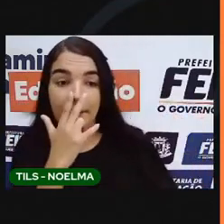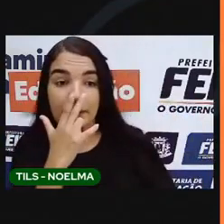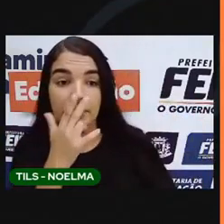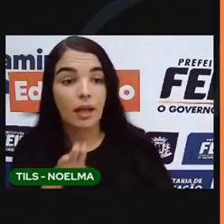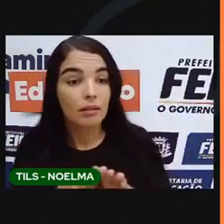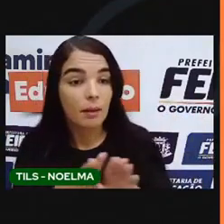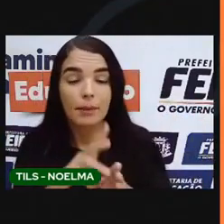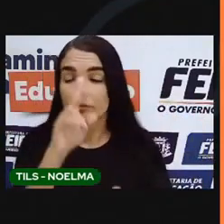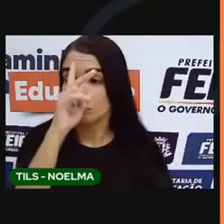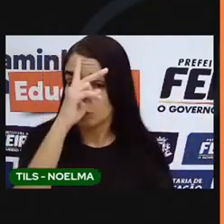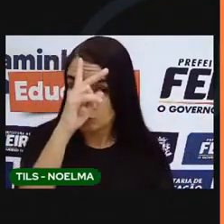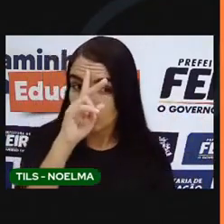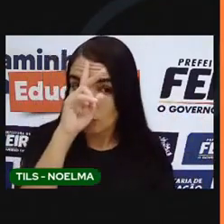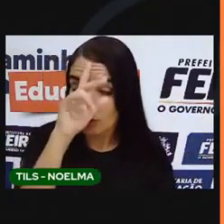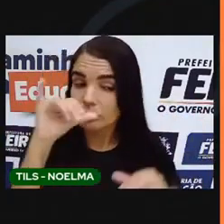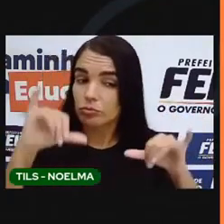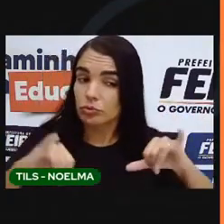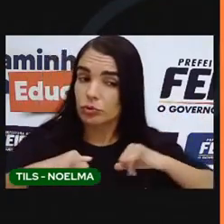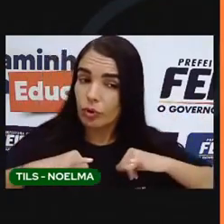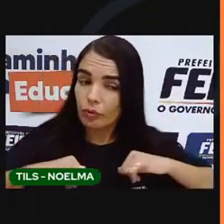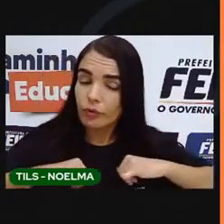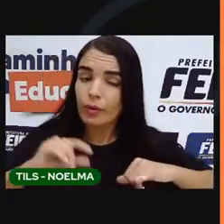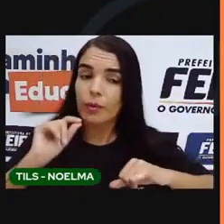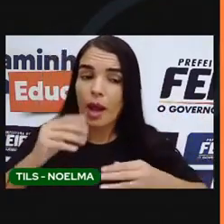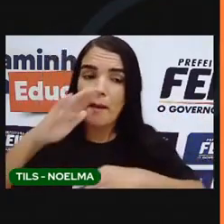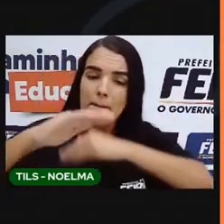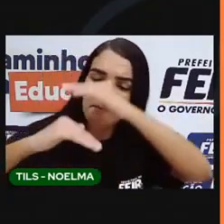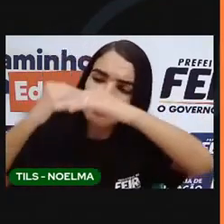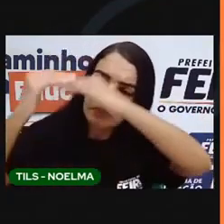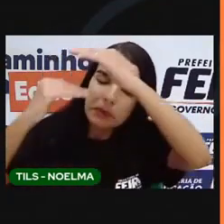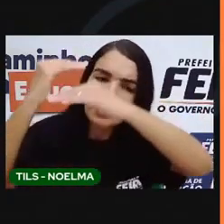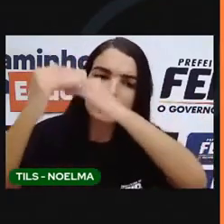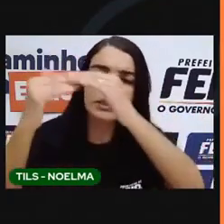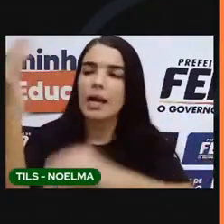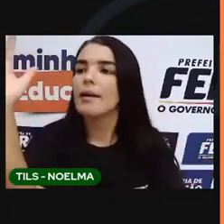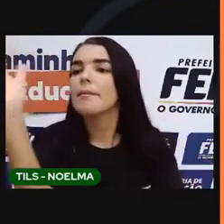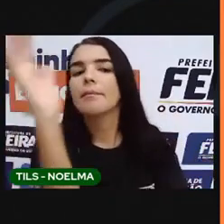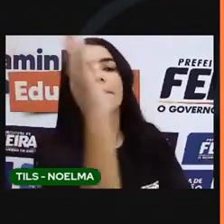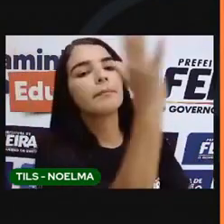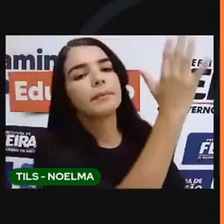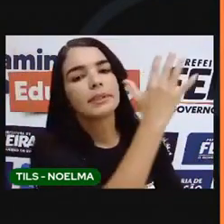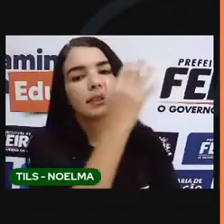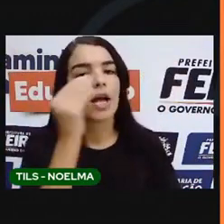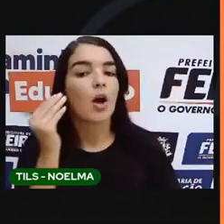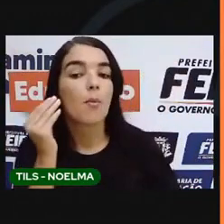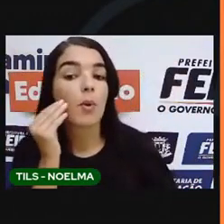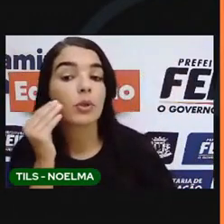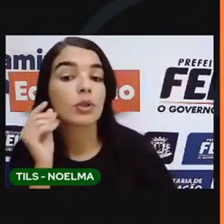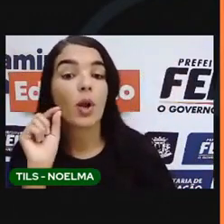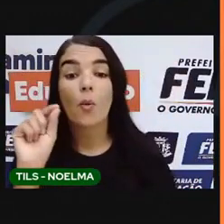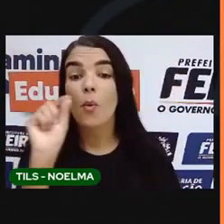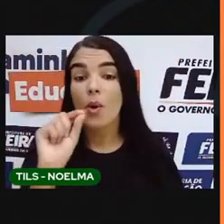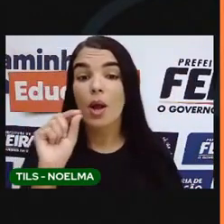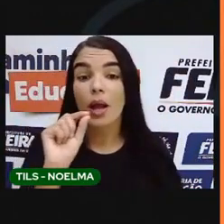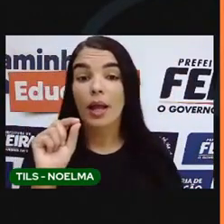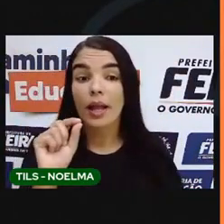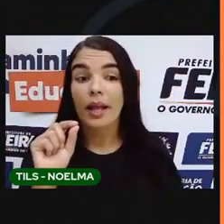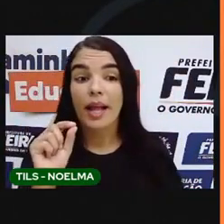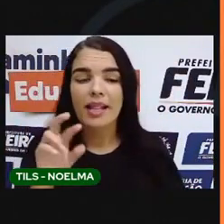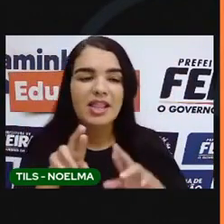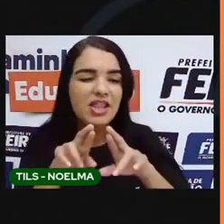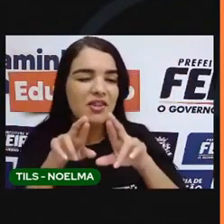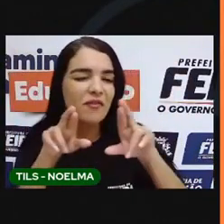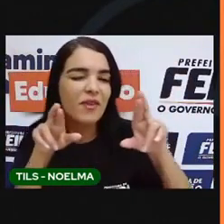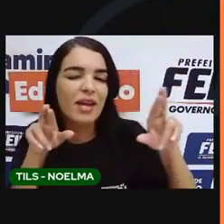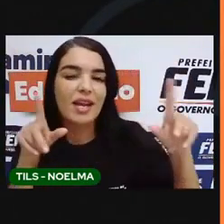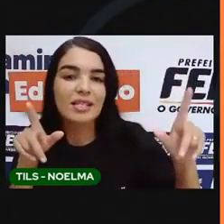também sofreram os mesmos processos na formação da paisagem, resultando, sabem em quê? Resultando na diversidade